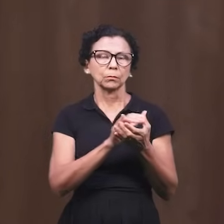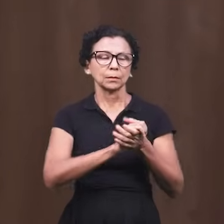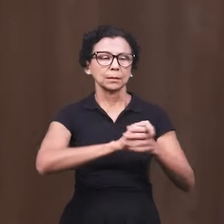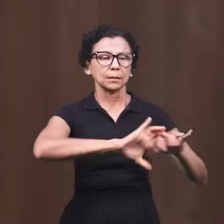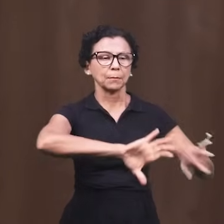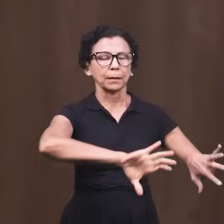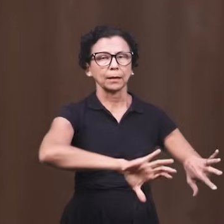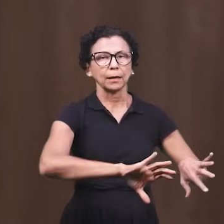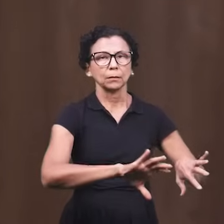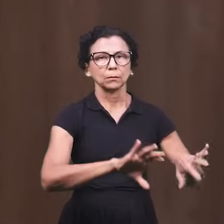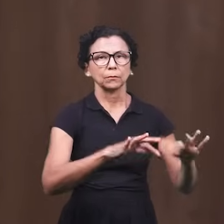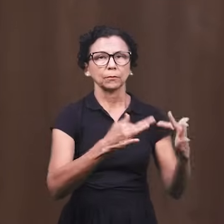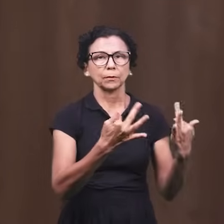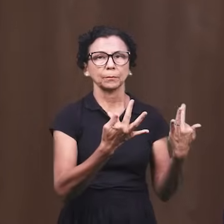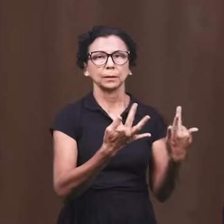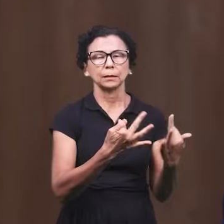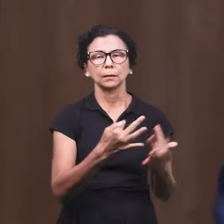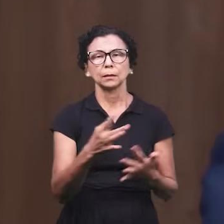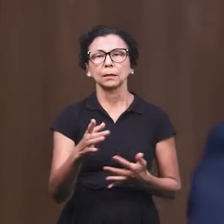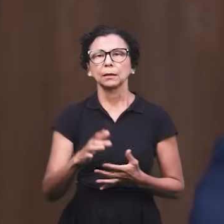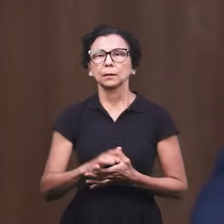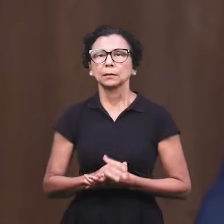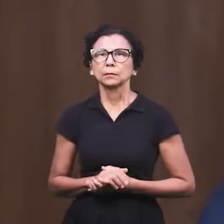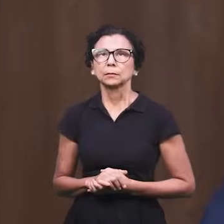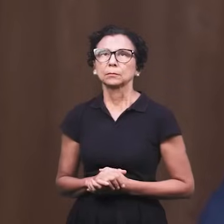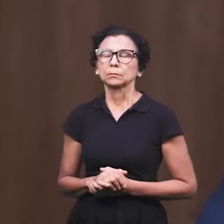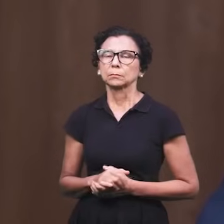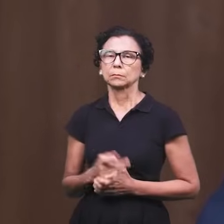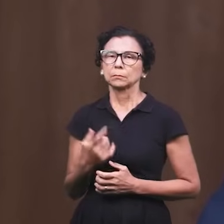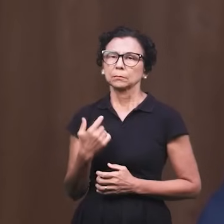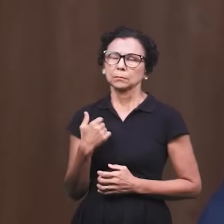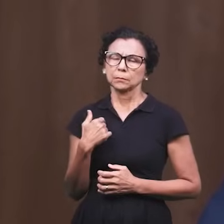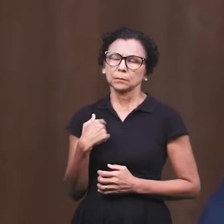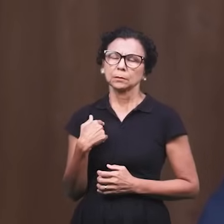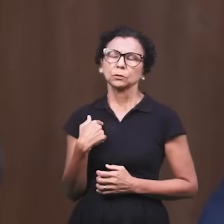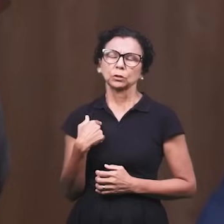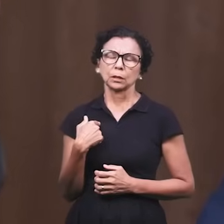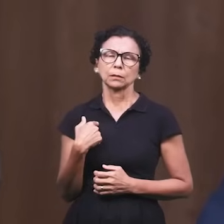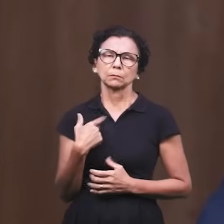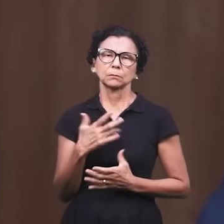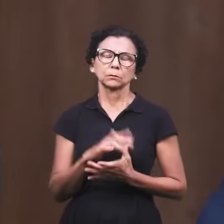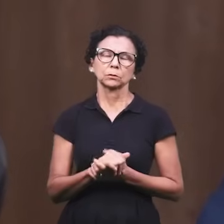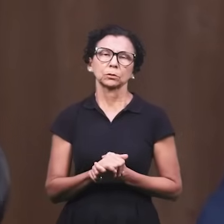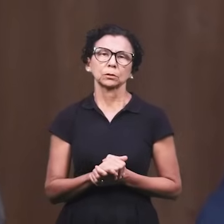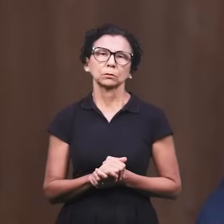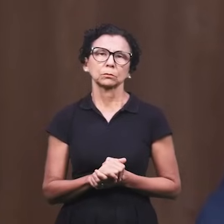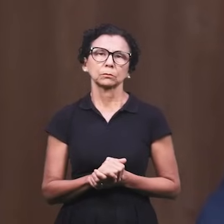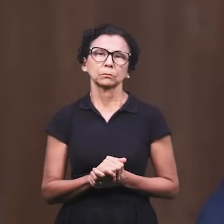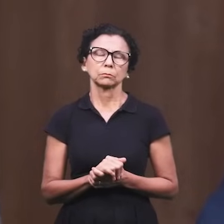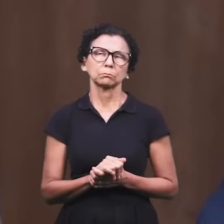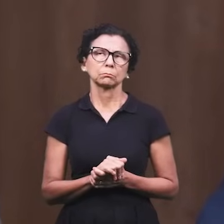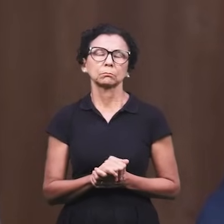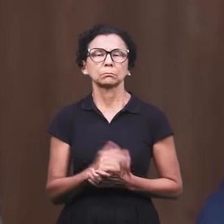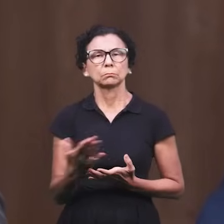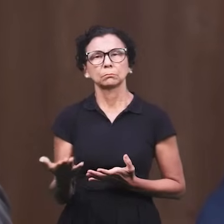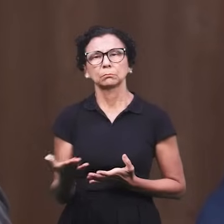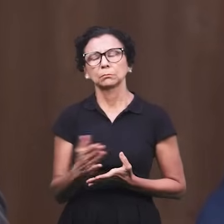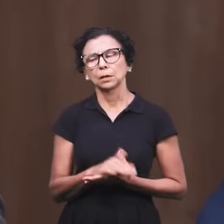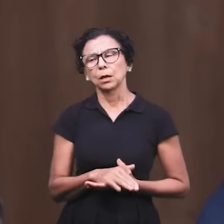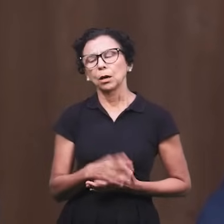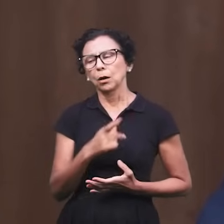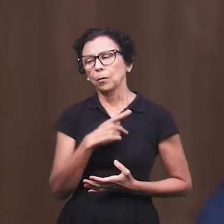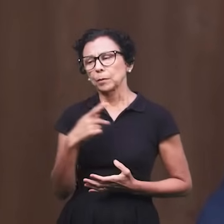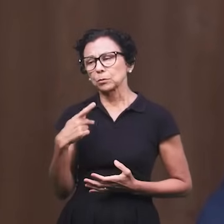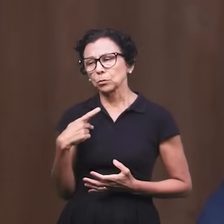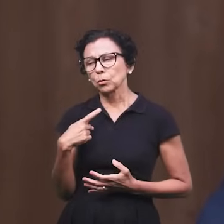namorar. Eu tive caso assim de jovem, ovelha minha, e nós não somos dono da vida de ninguém, mas a ovelha vem conversar, confia no pastor. Pastor, eu estou namorando um